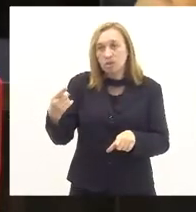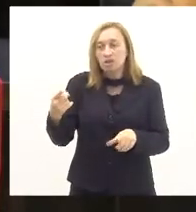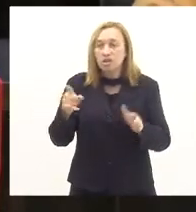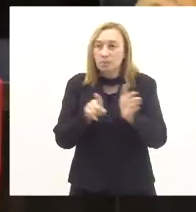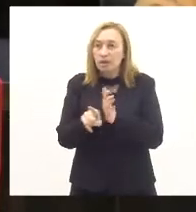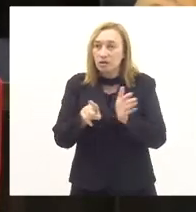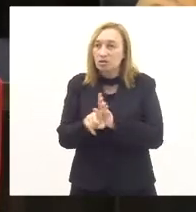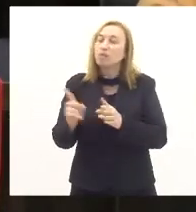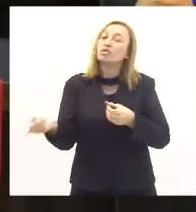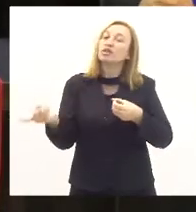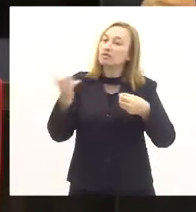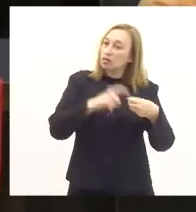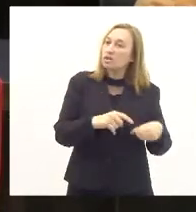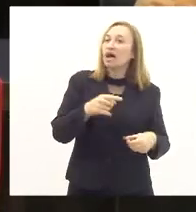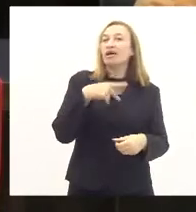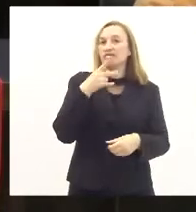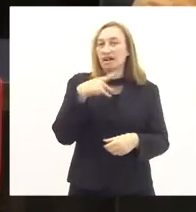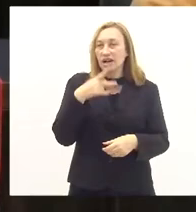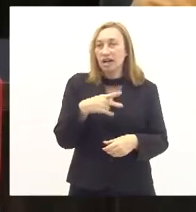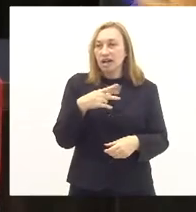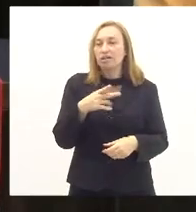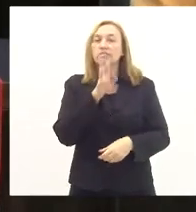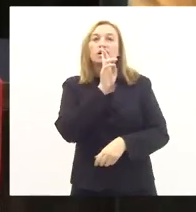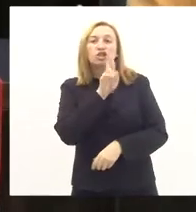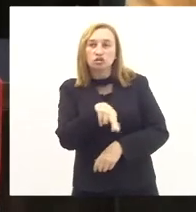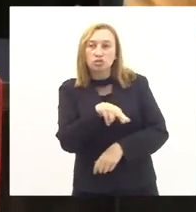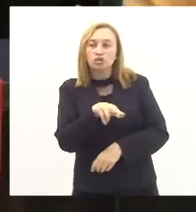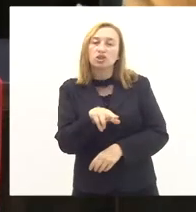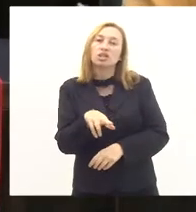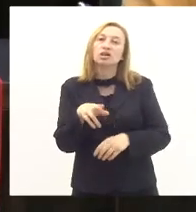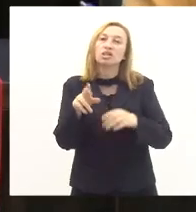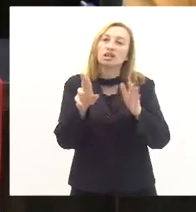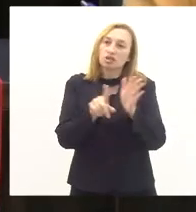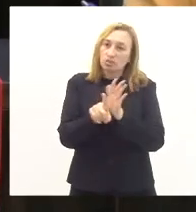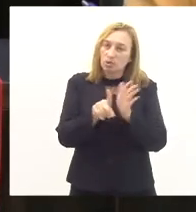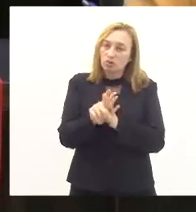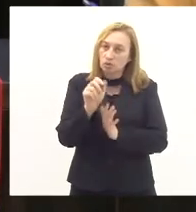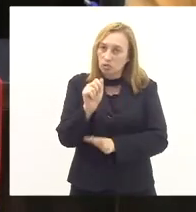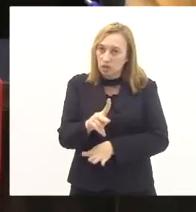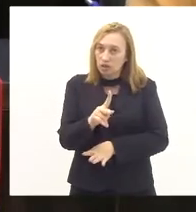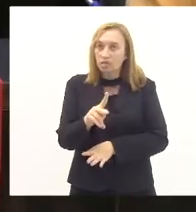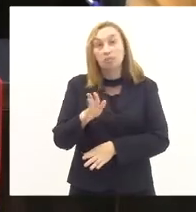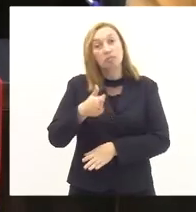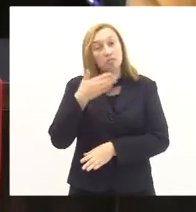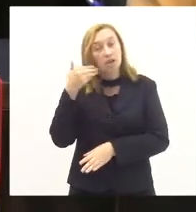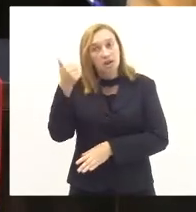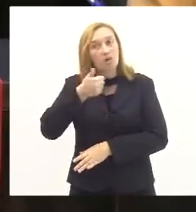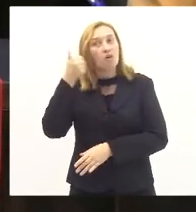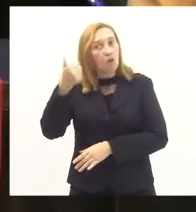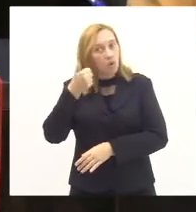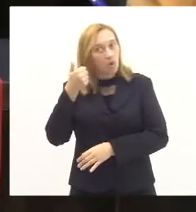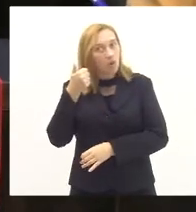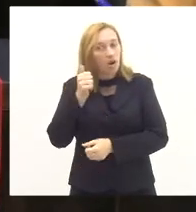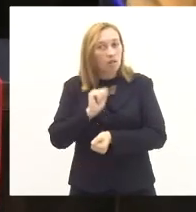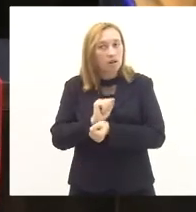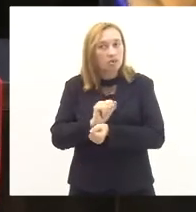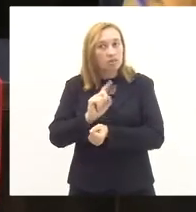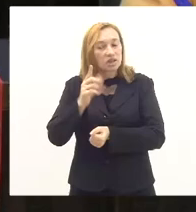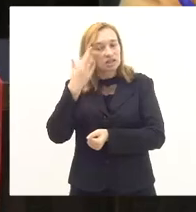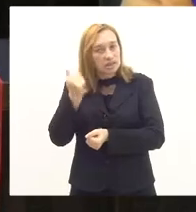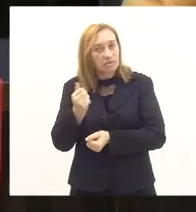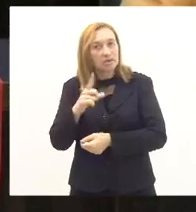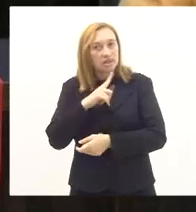vão poder voltar a falar para responder esses questionamentos. Então, é melhor poupar, porque já sabe que